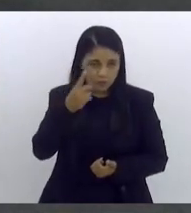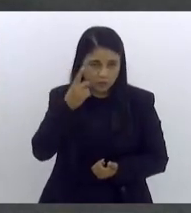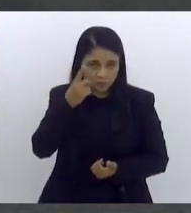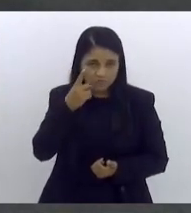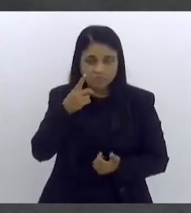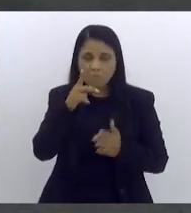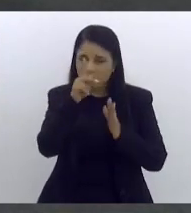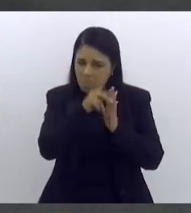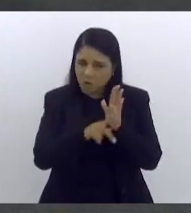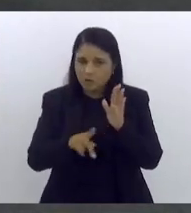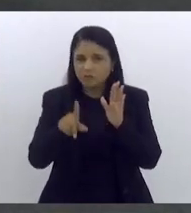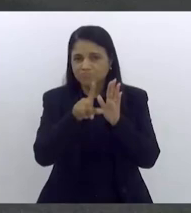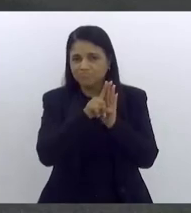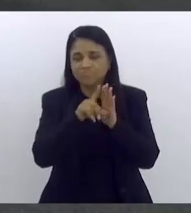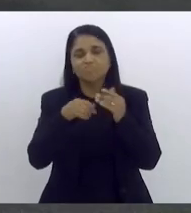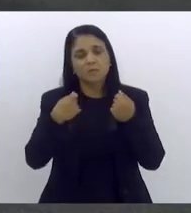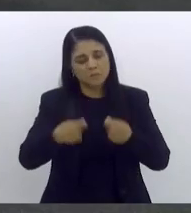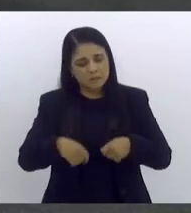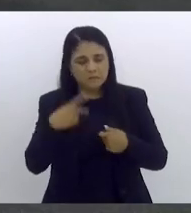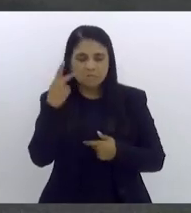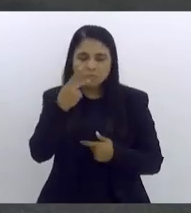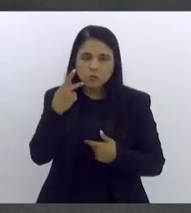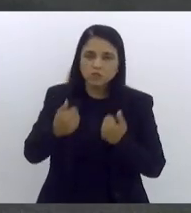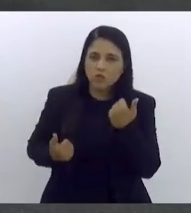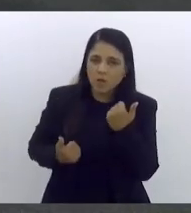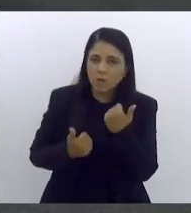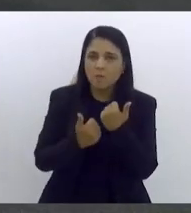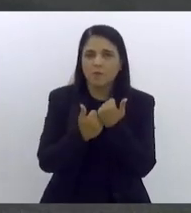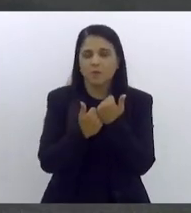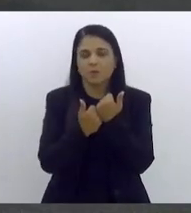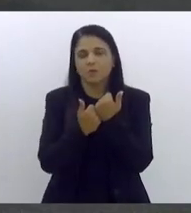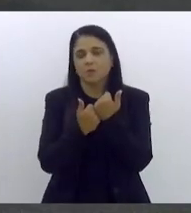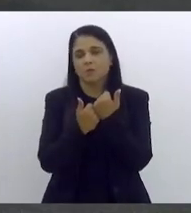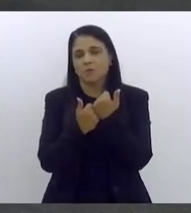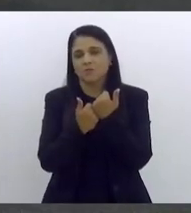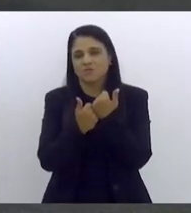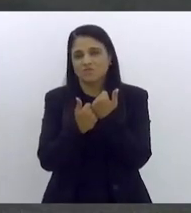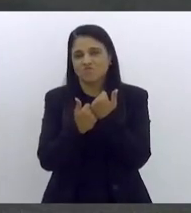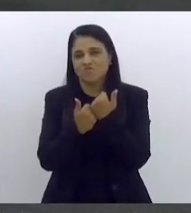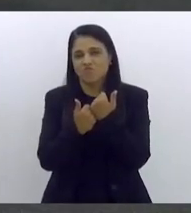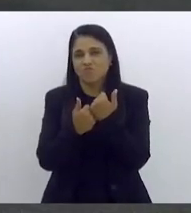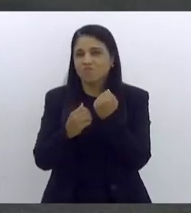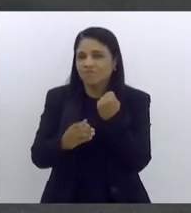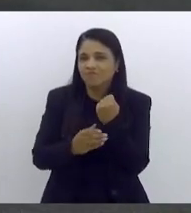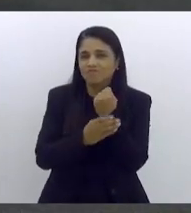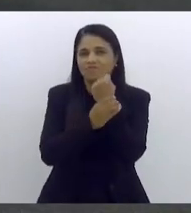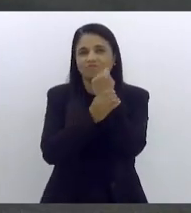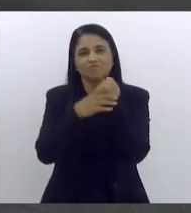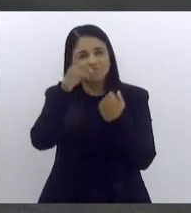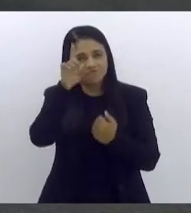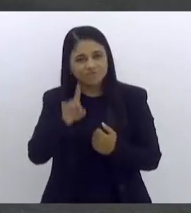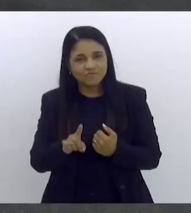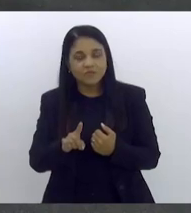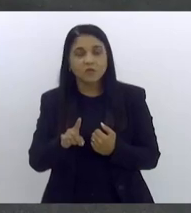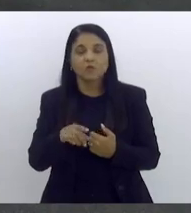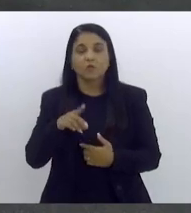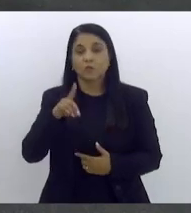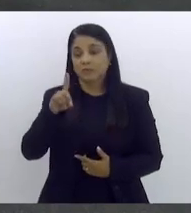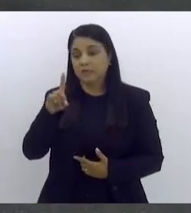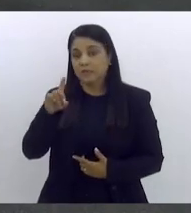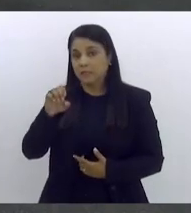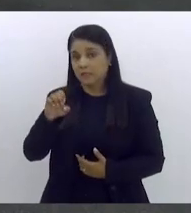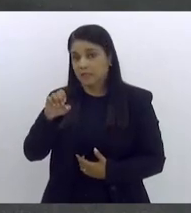marisqueiros precisam, sim, de políticas de apoio para serem, né, terem direitos garantidos, como, por exemplo, defeso, como,